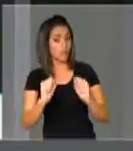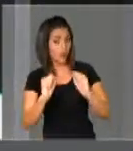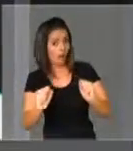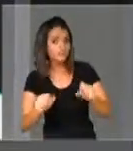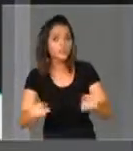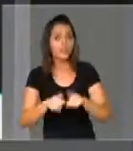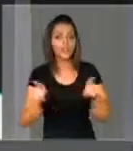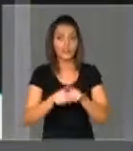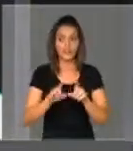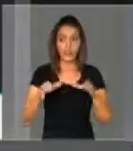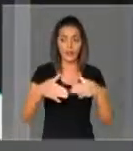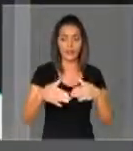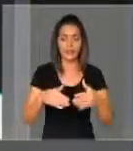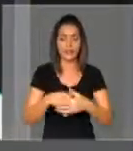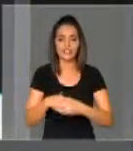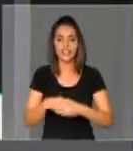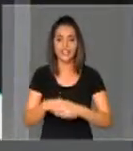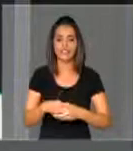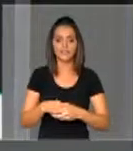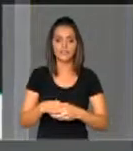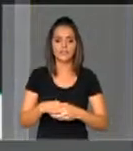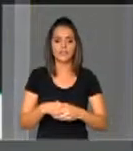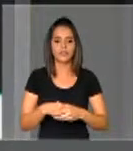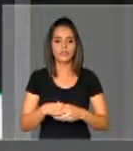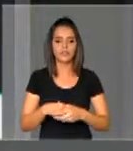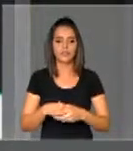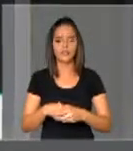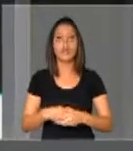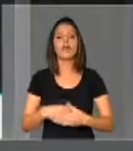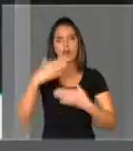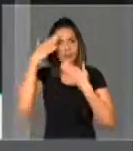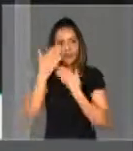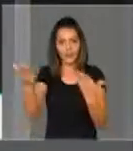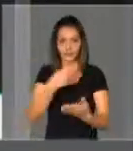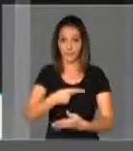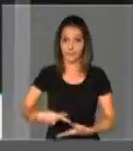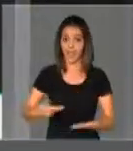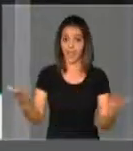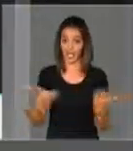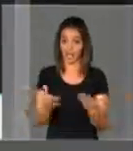prerrogativa respaldada pelo regimento desta casa. Muito obrigado, senhor presidente.